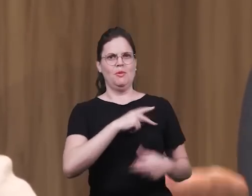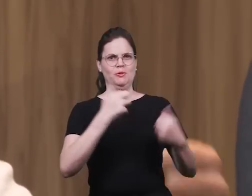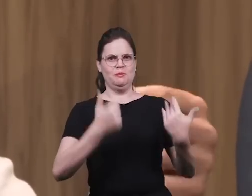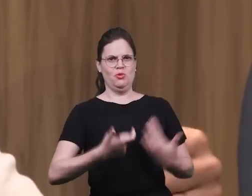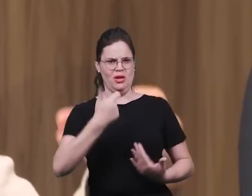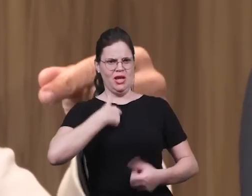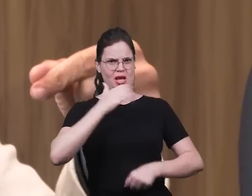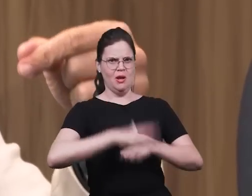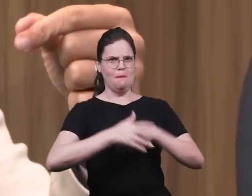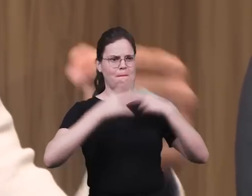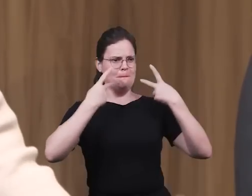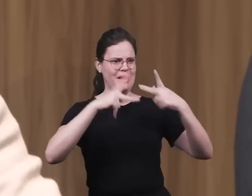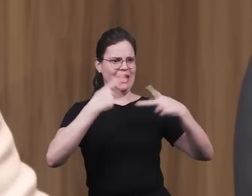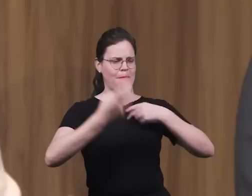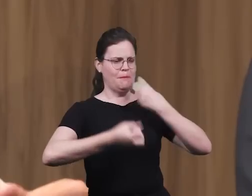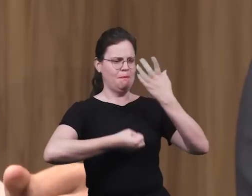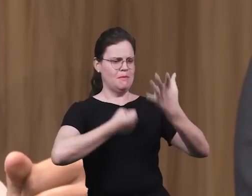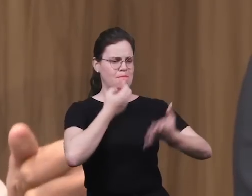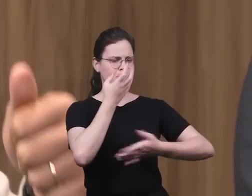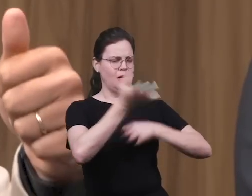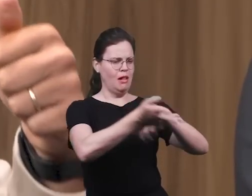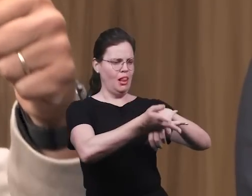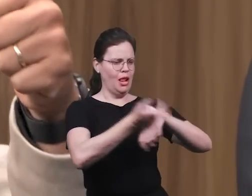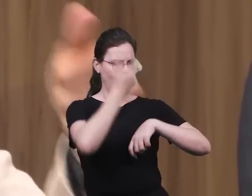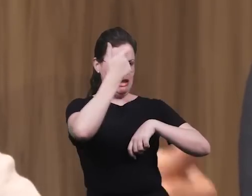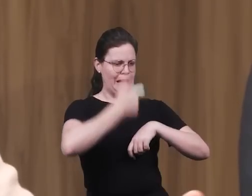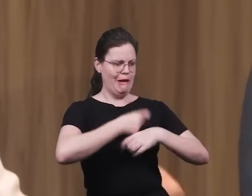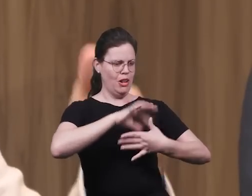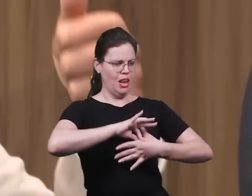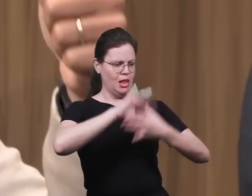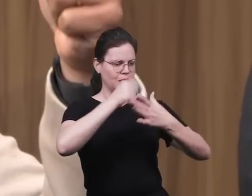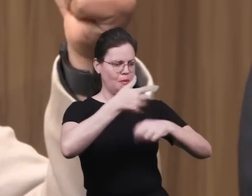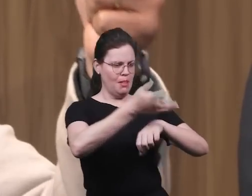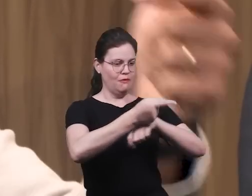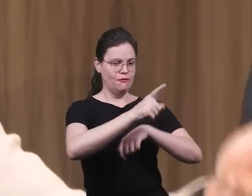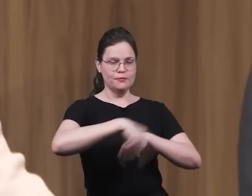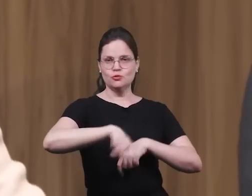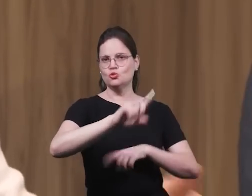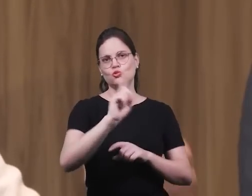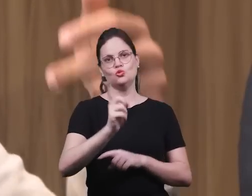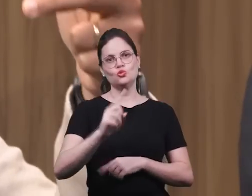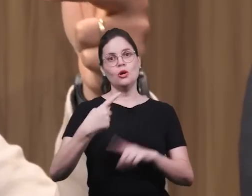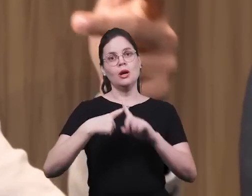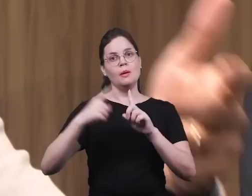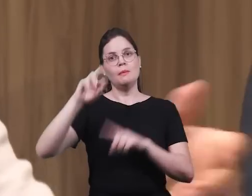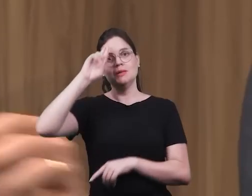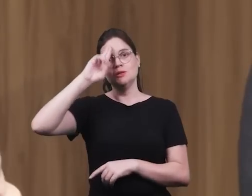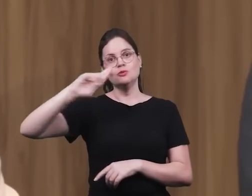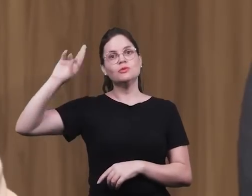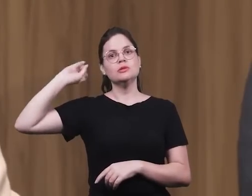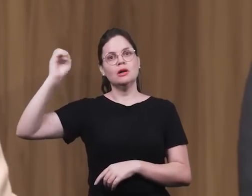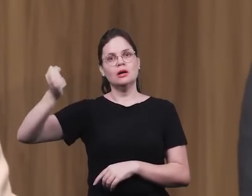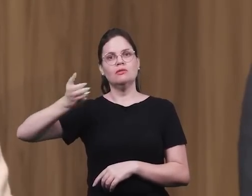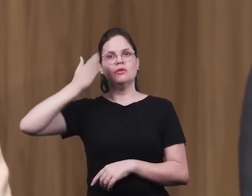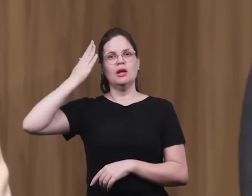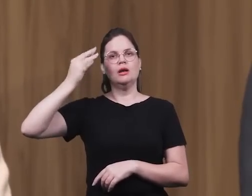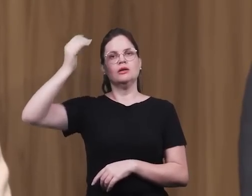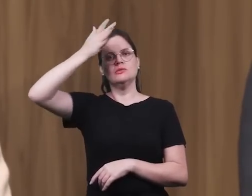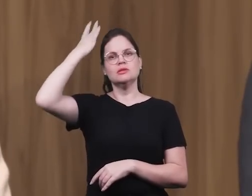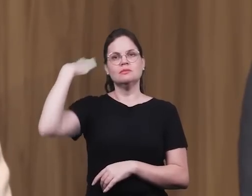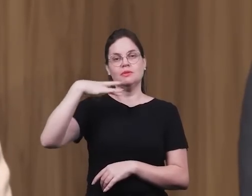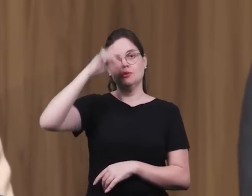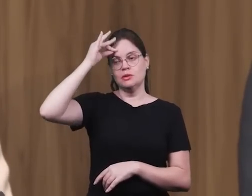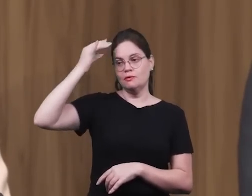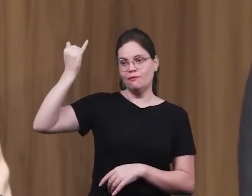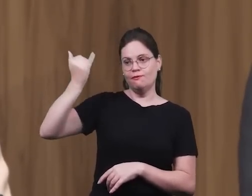não consiste em palavras persuasivas. Não é um líder, as suas opiniões, as suas ambições, mas a voz do